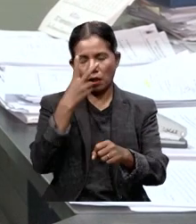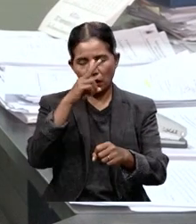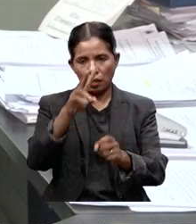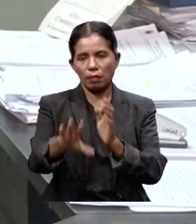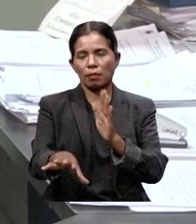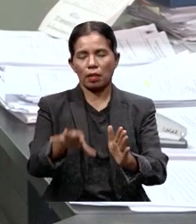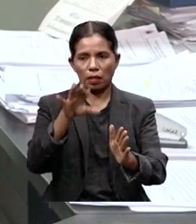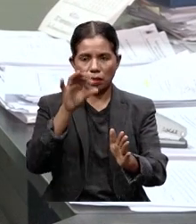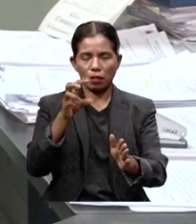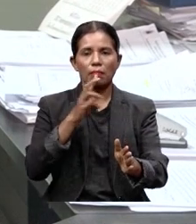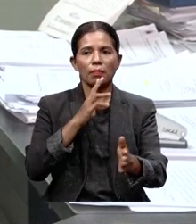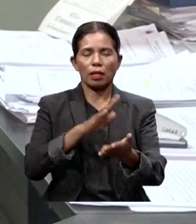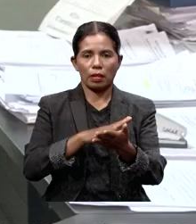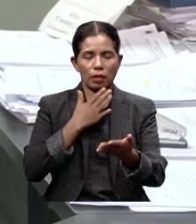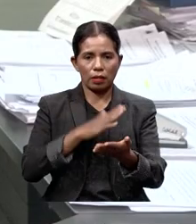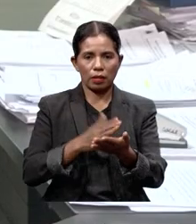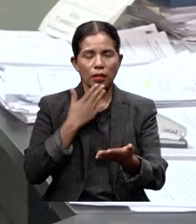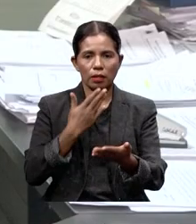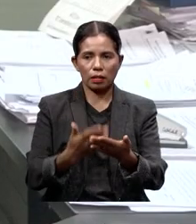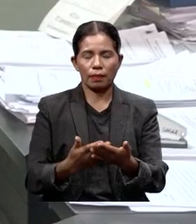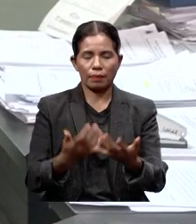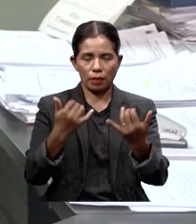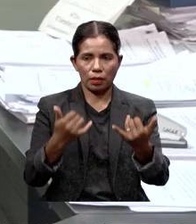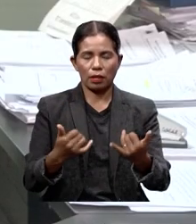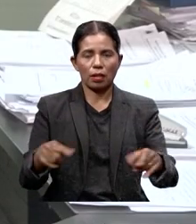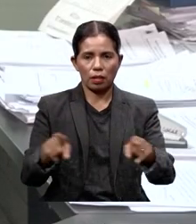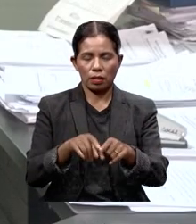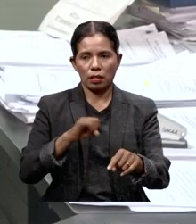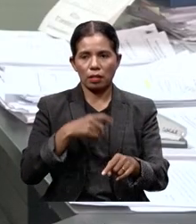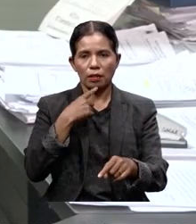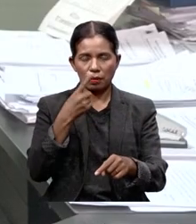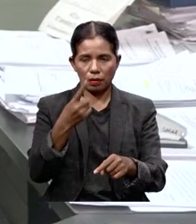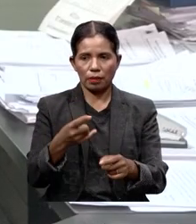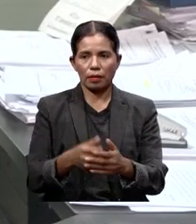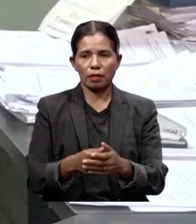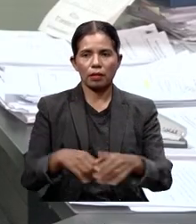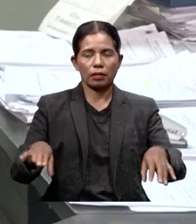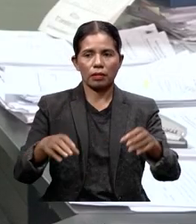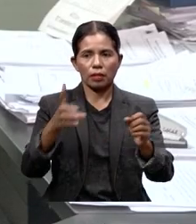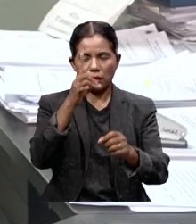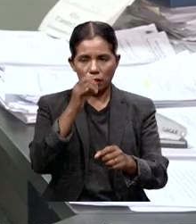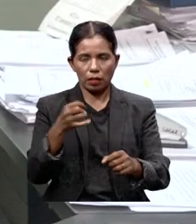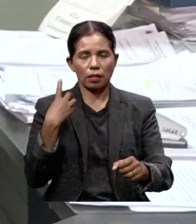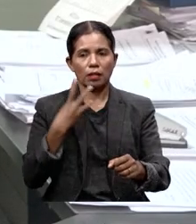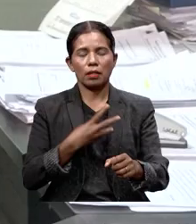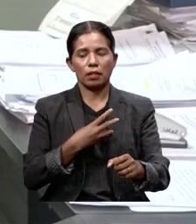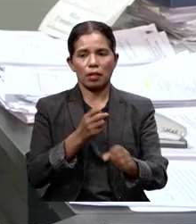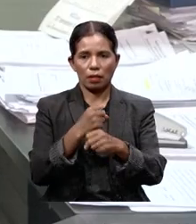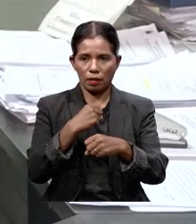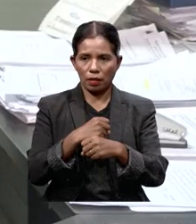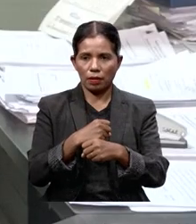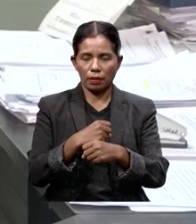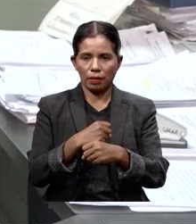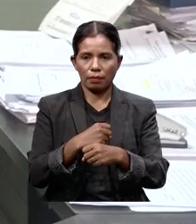tan media e também maka mais ou menos ansane sang sistema ia di lara ne durante ne tal o